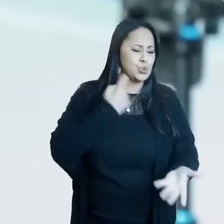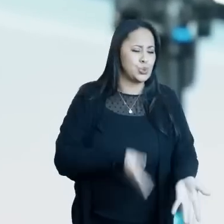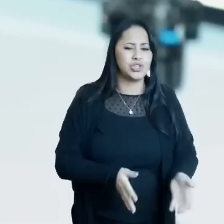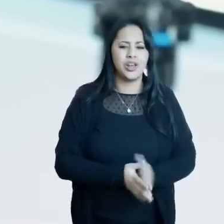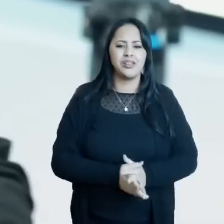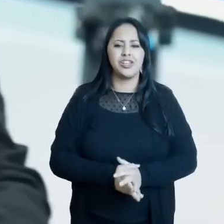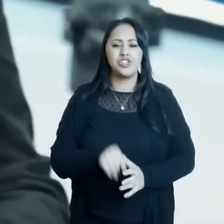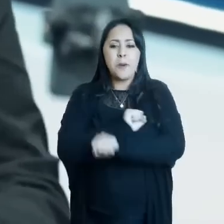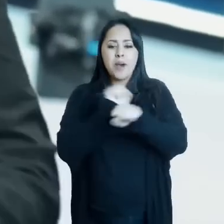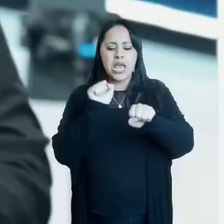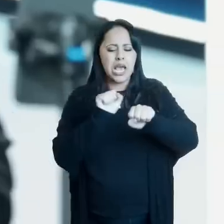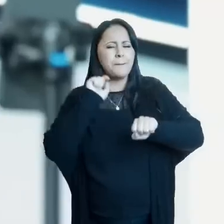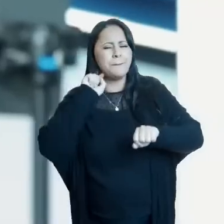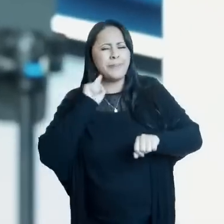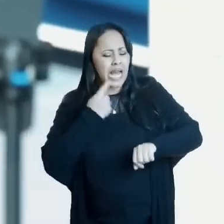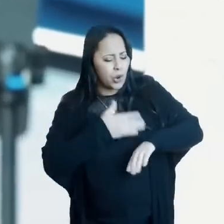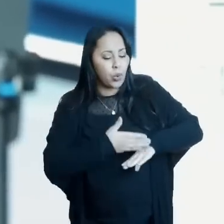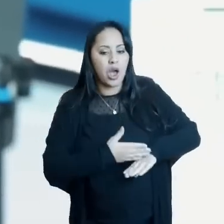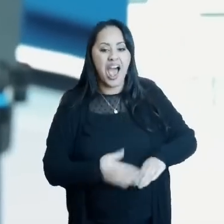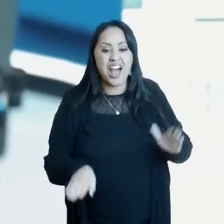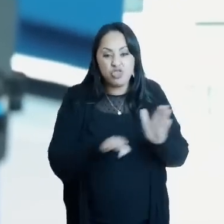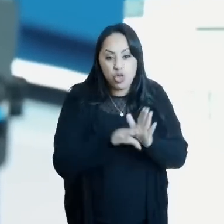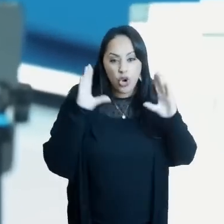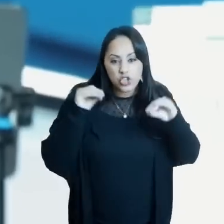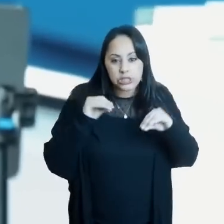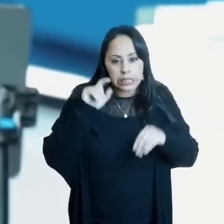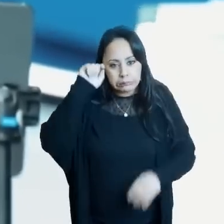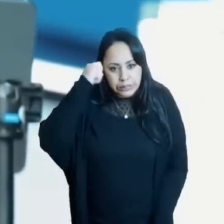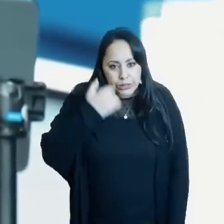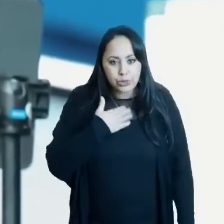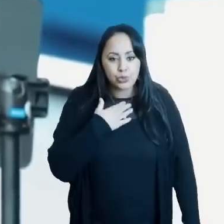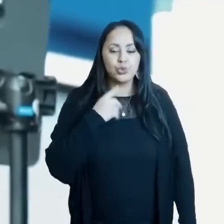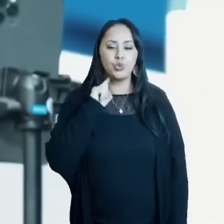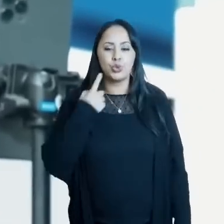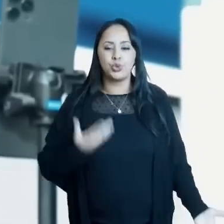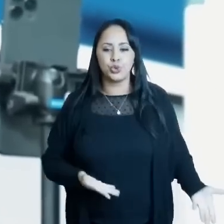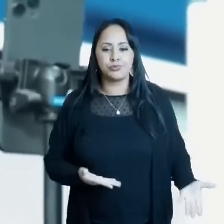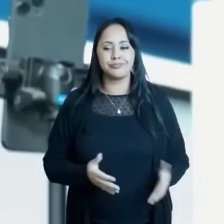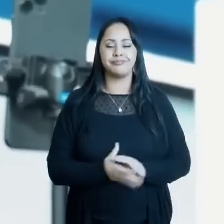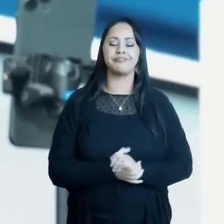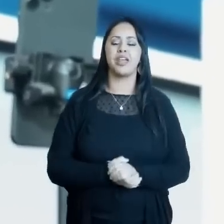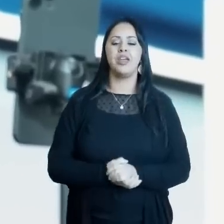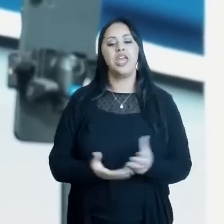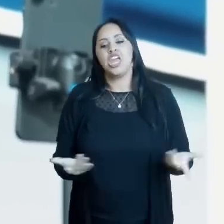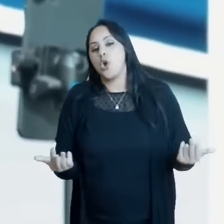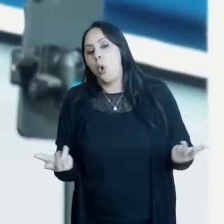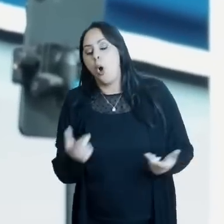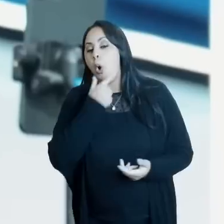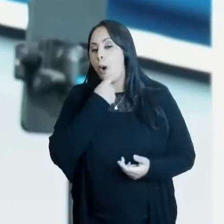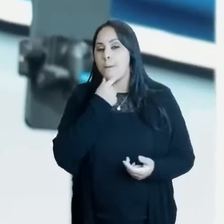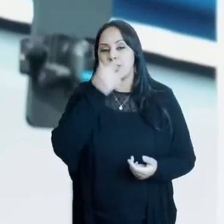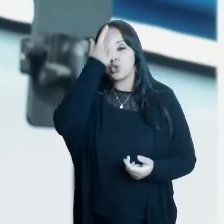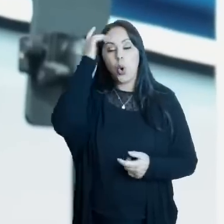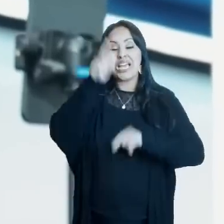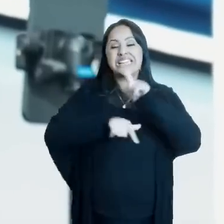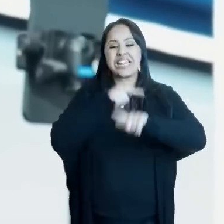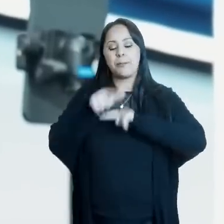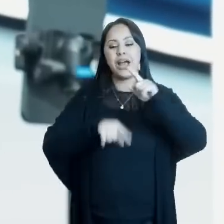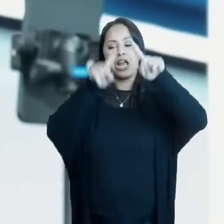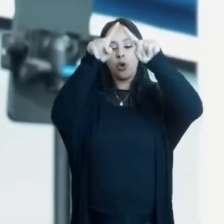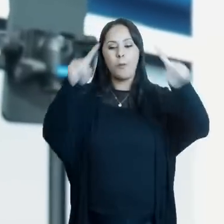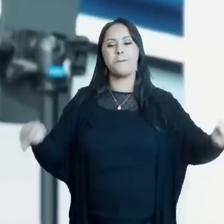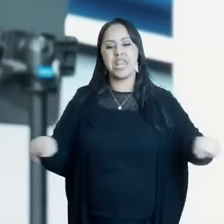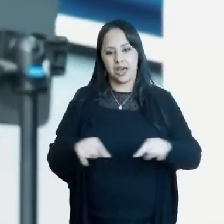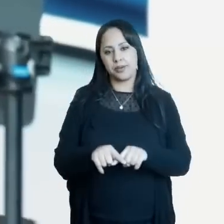com o tênis branquinho, chega em casa e a mulher quer me bater. Então, você já viu o cara que mexe com pirâmide ficar metendo a mão na massa,